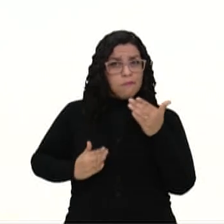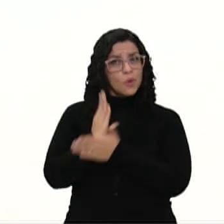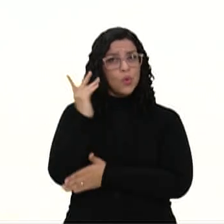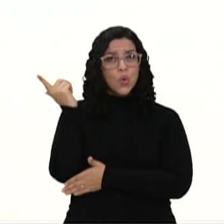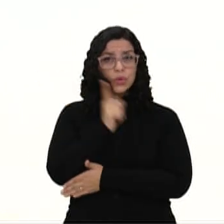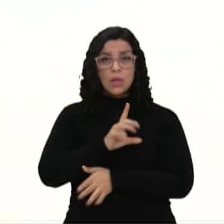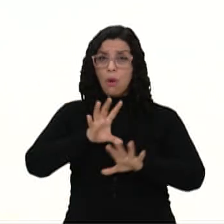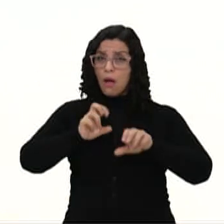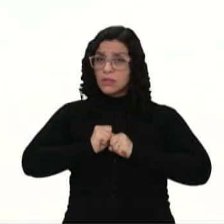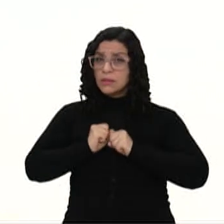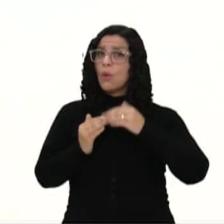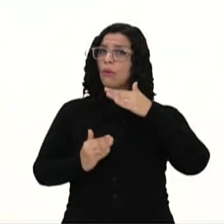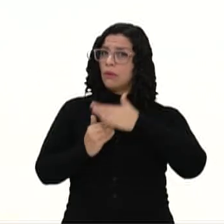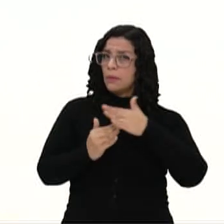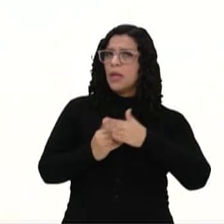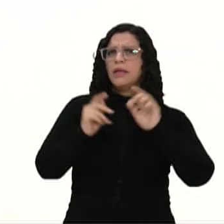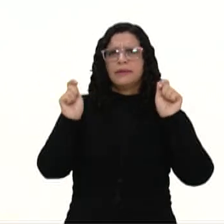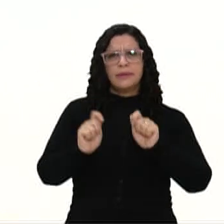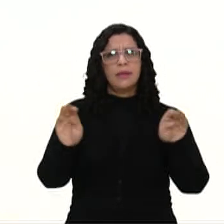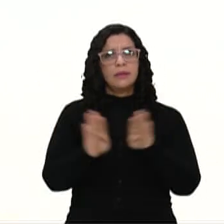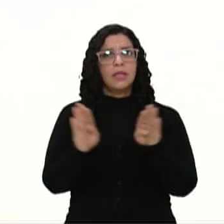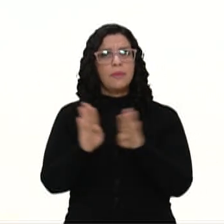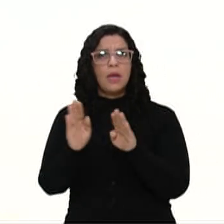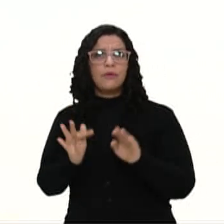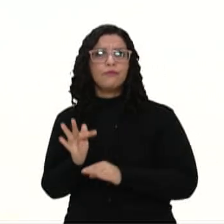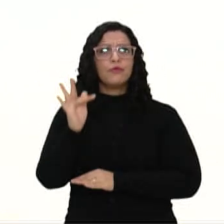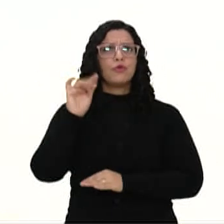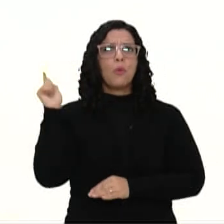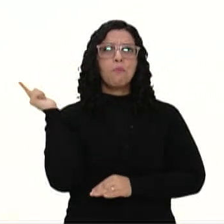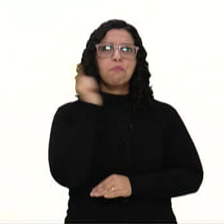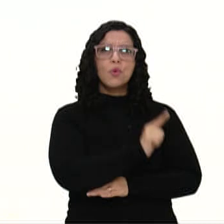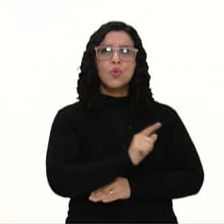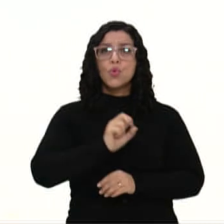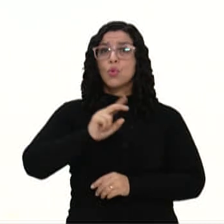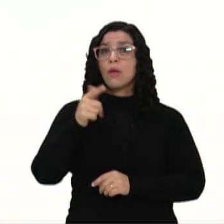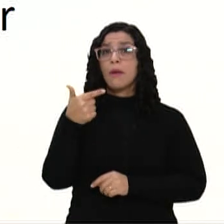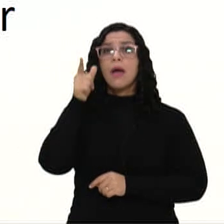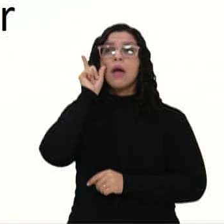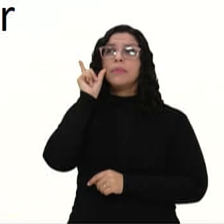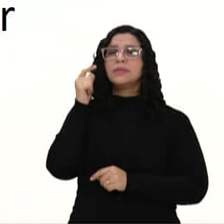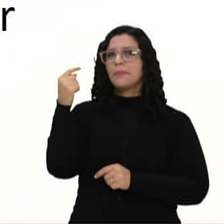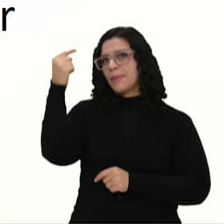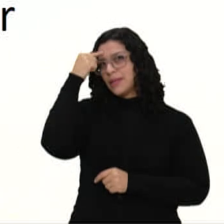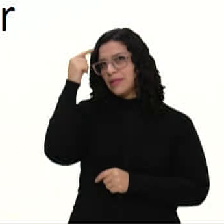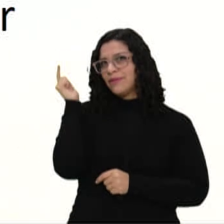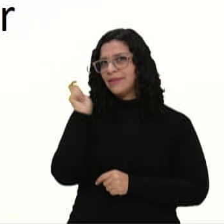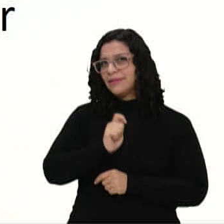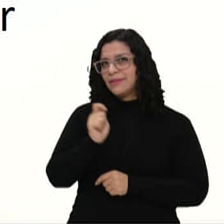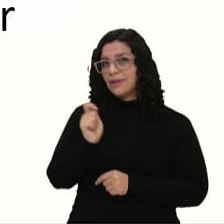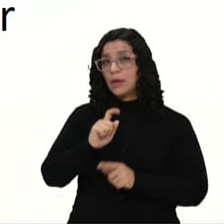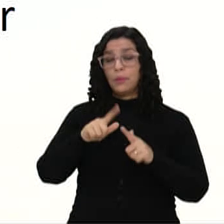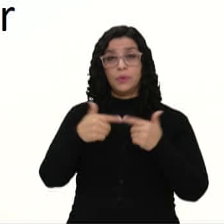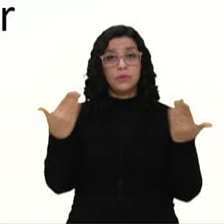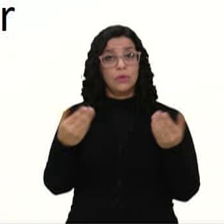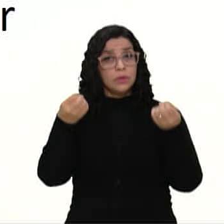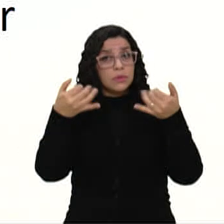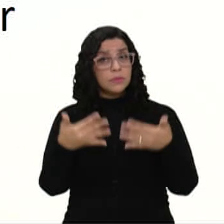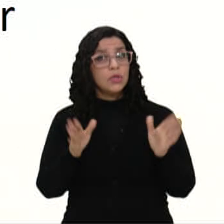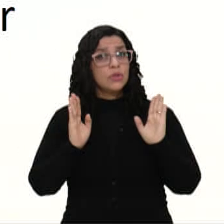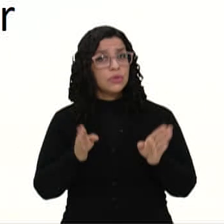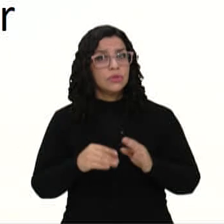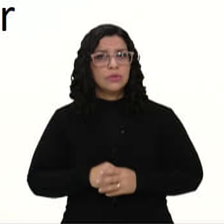aceite os teus limites, será capaz de ir muito mais além do que julgavas conseguir. Como mencionei há